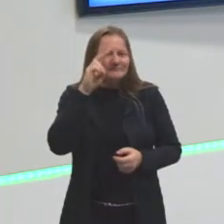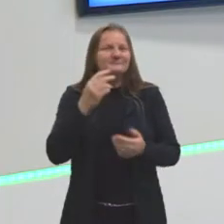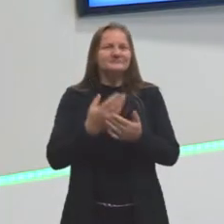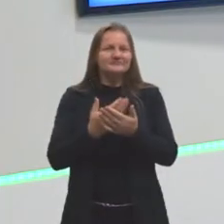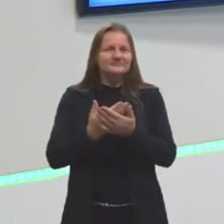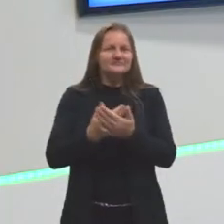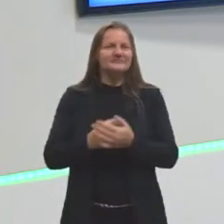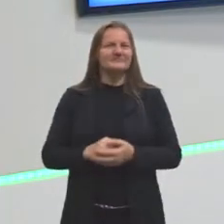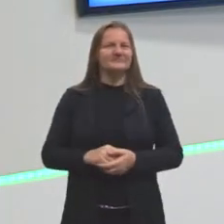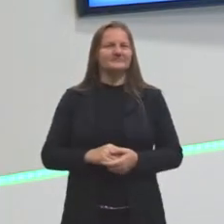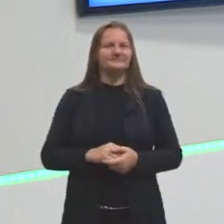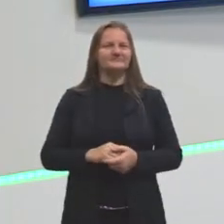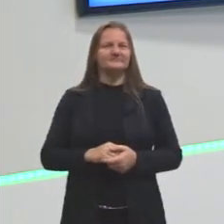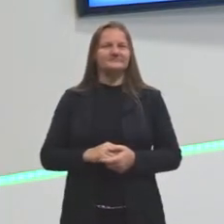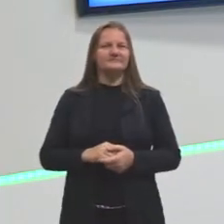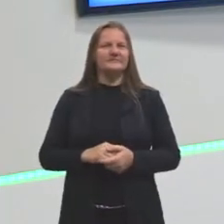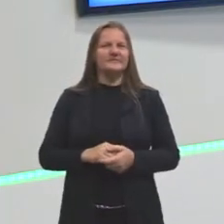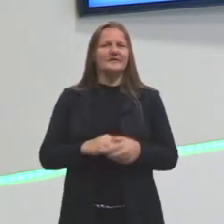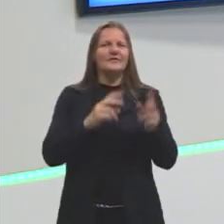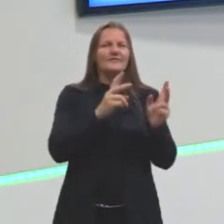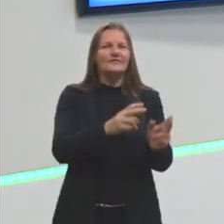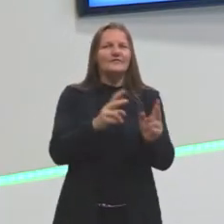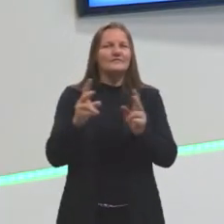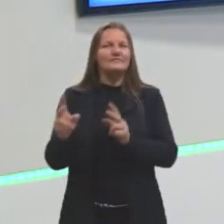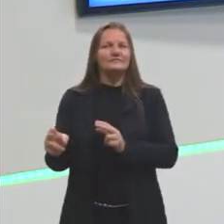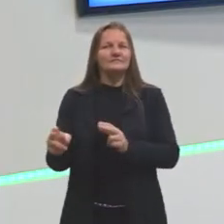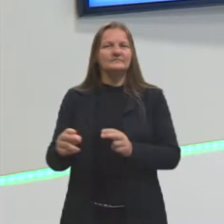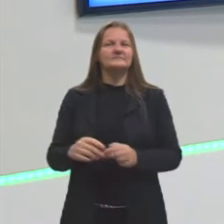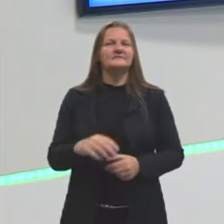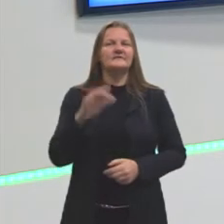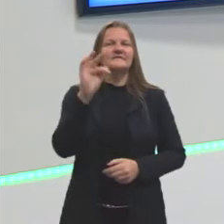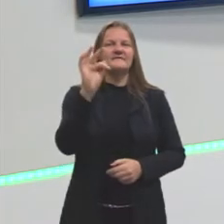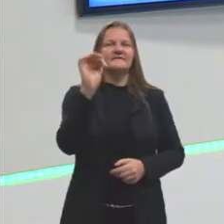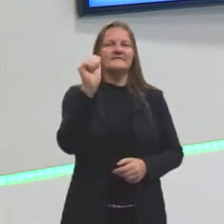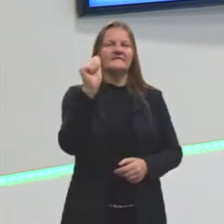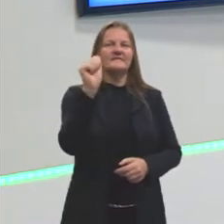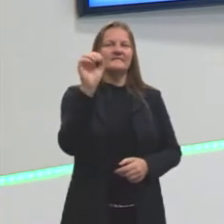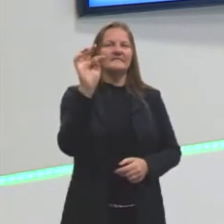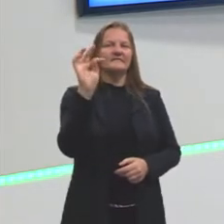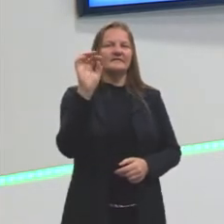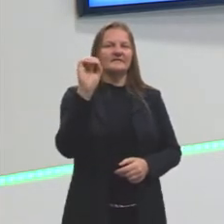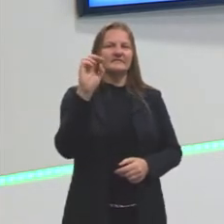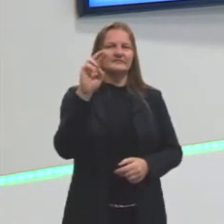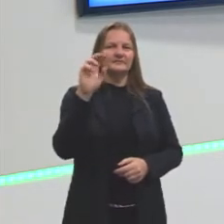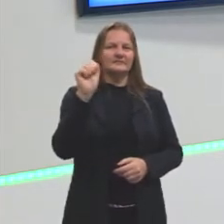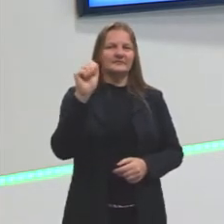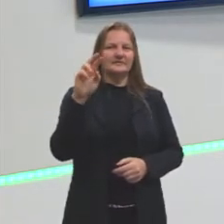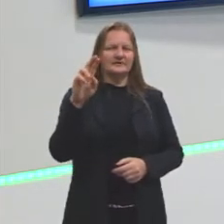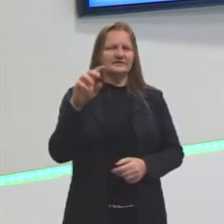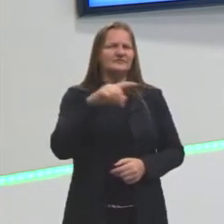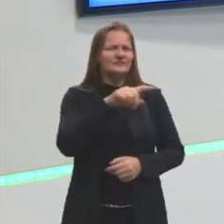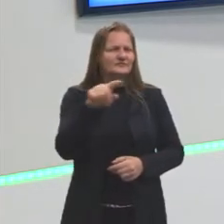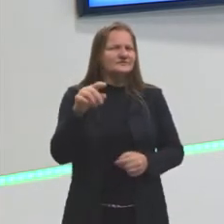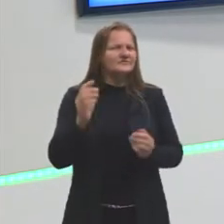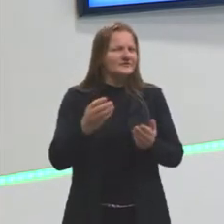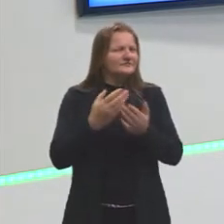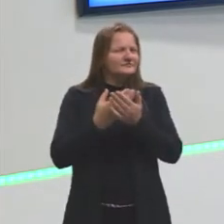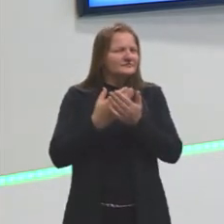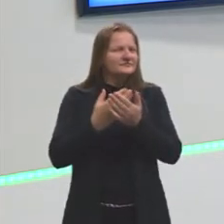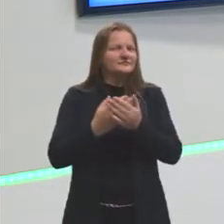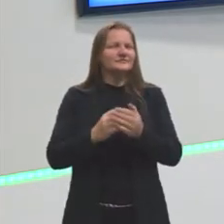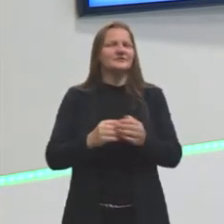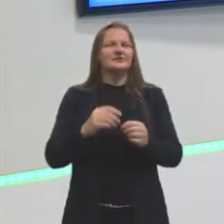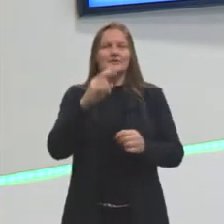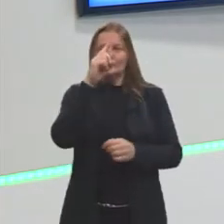ter visto né a esta fatoração né Vamos faturar você já devem ter estudado desde